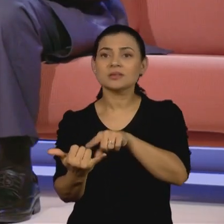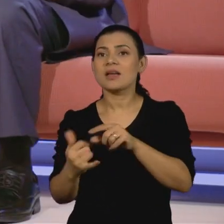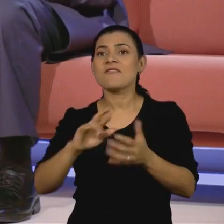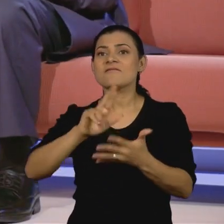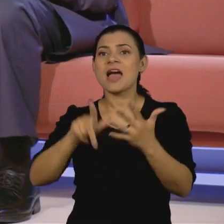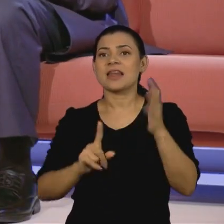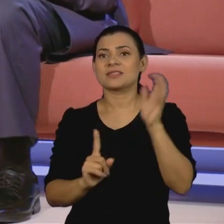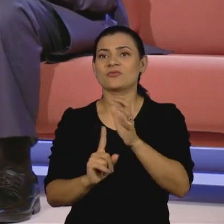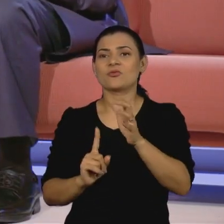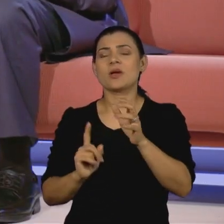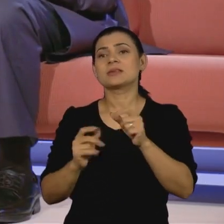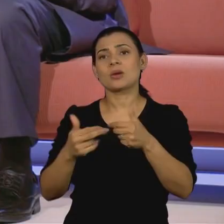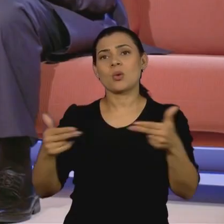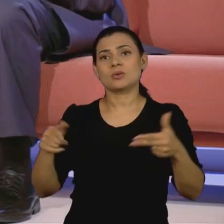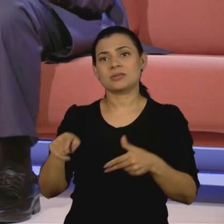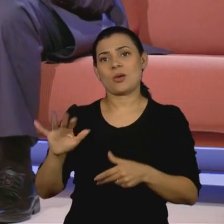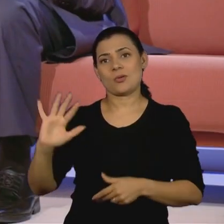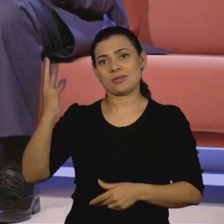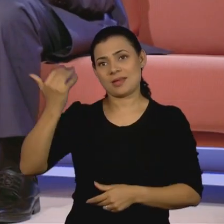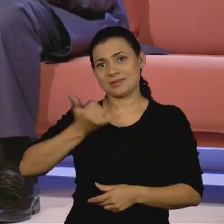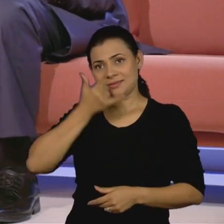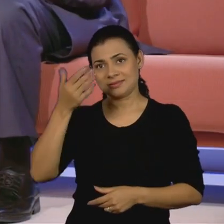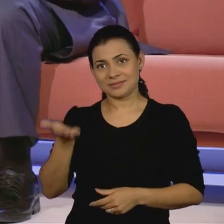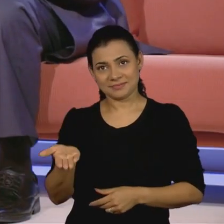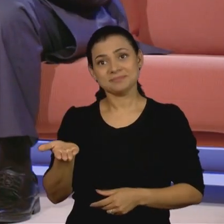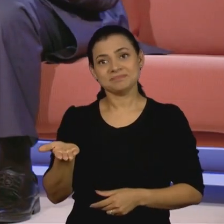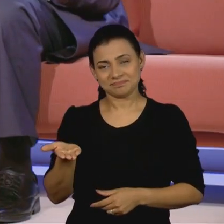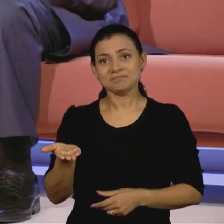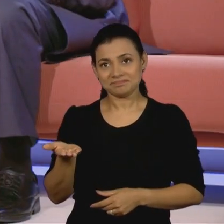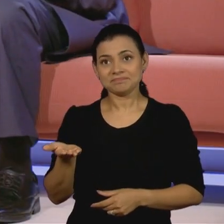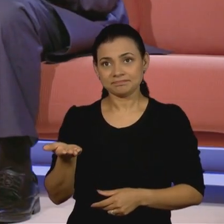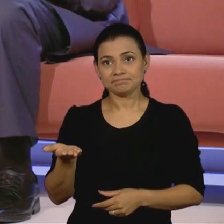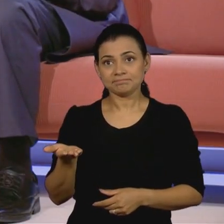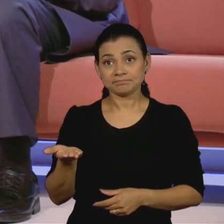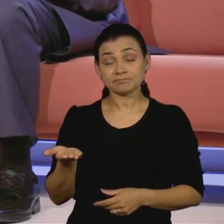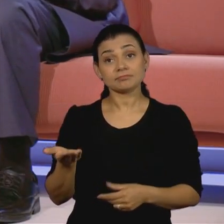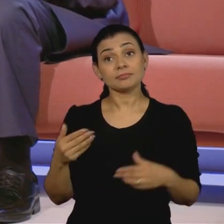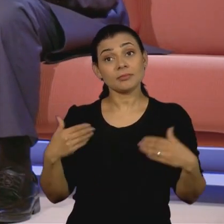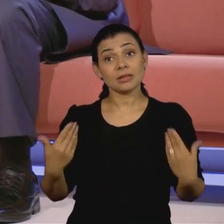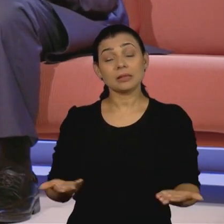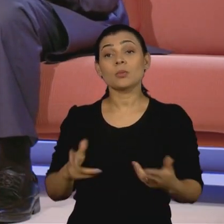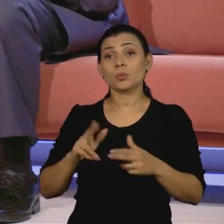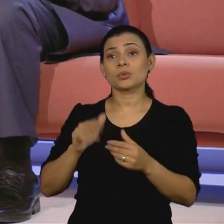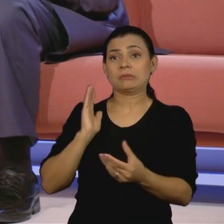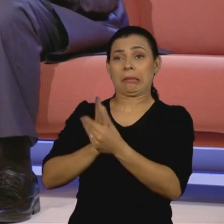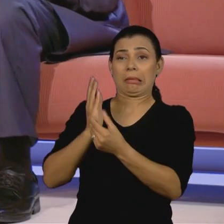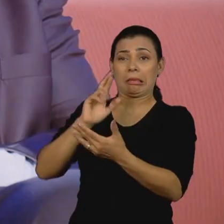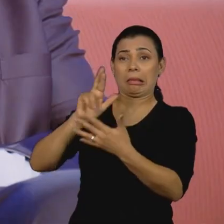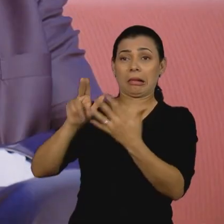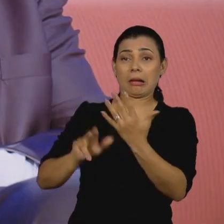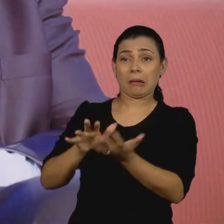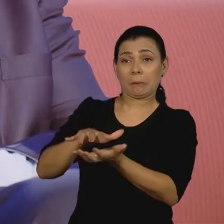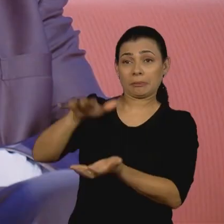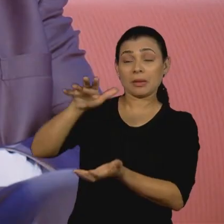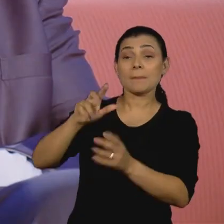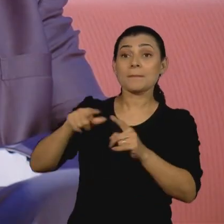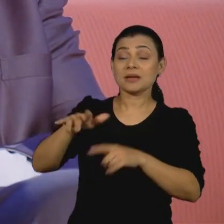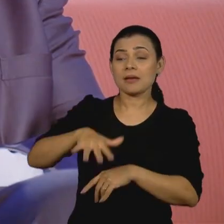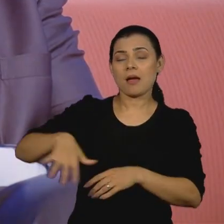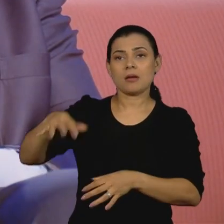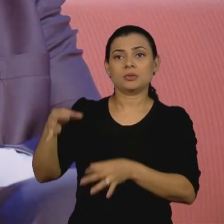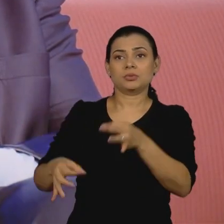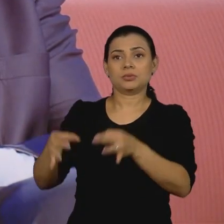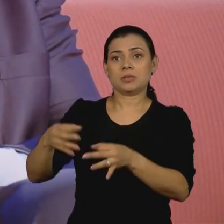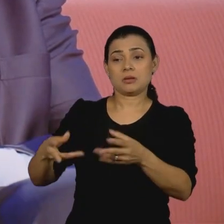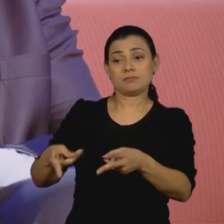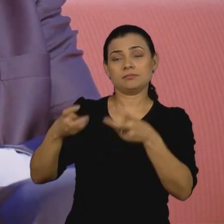para aquela debacle, né? Para aquele caos. E hoje o que eu vejo dentro do Poder Judiciário